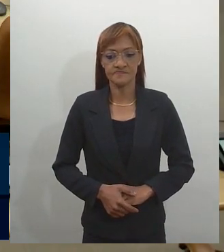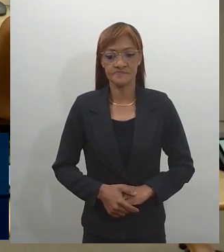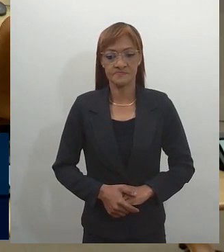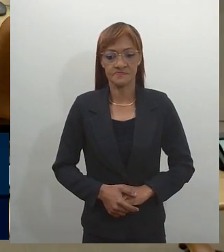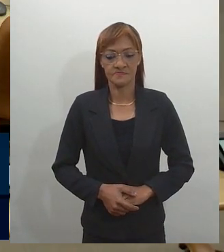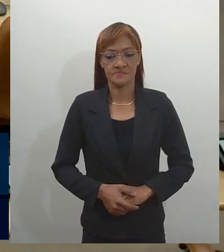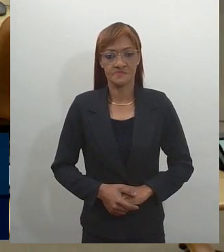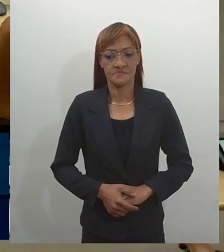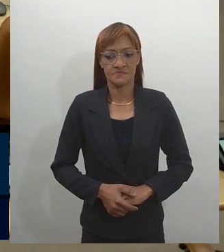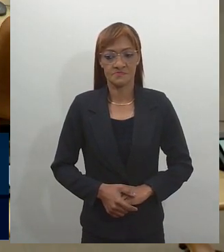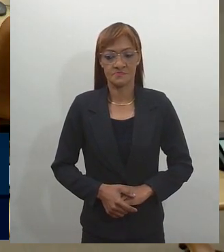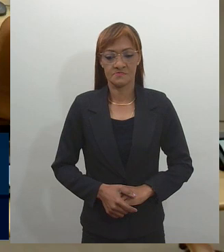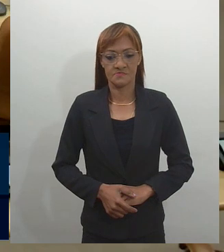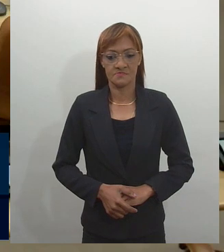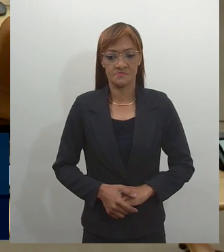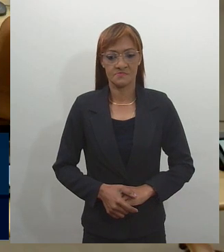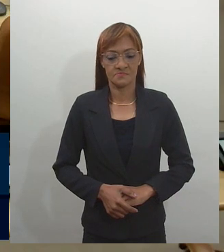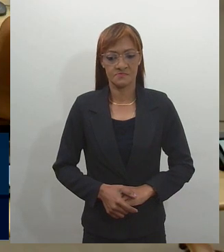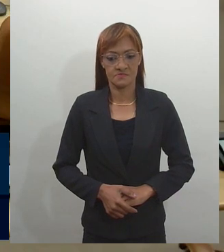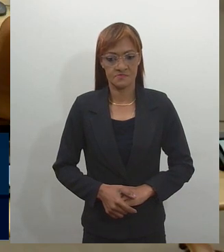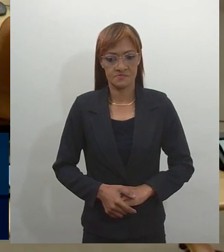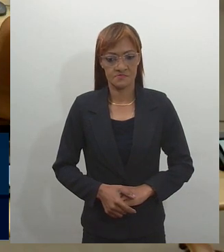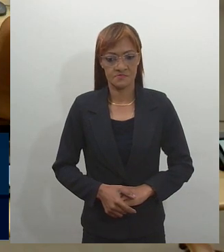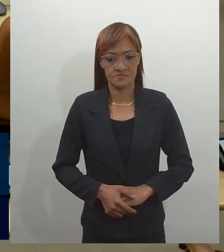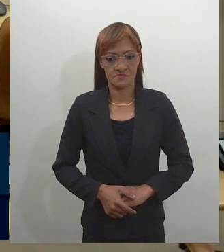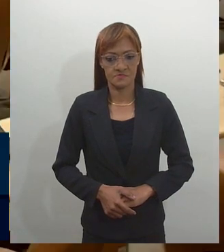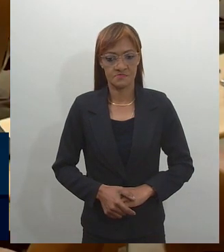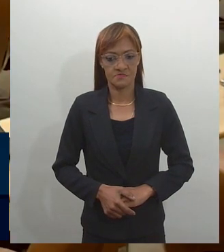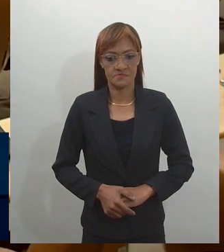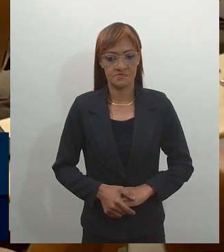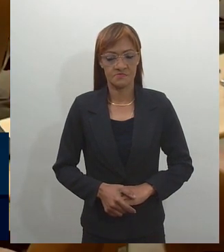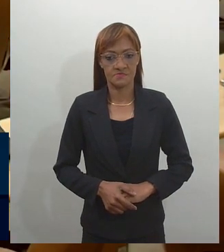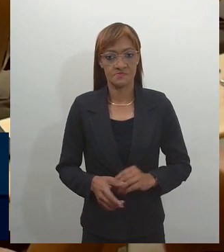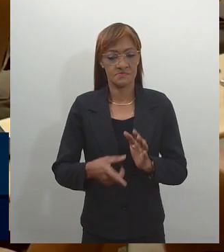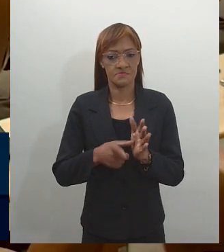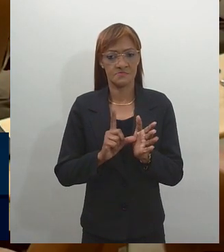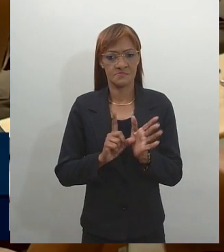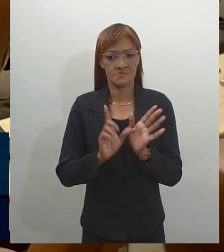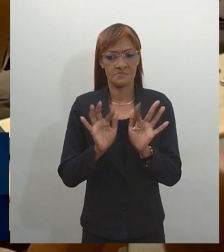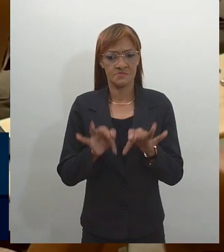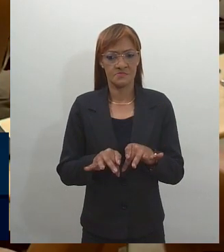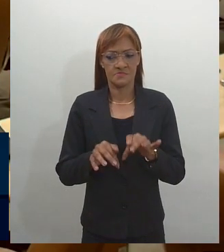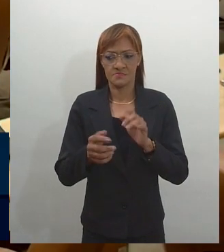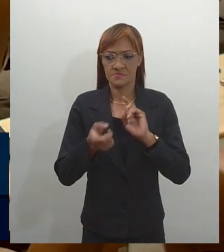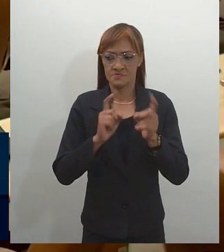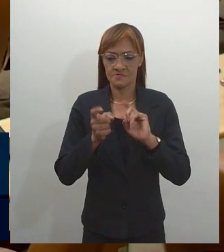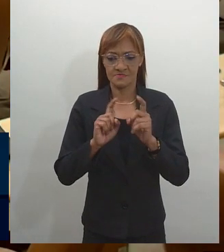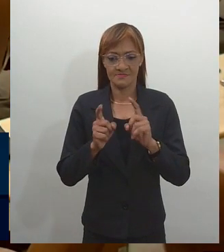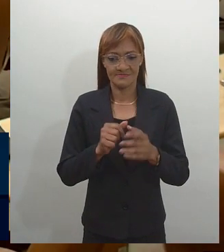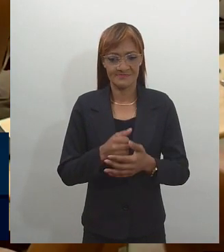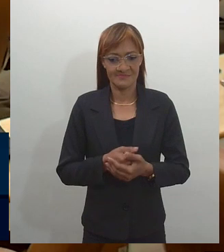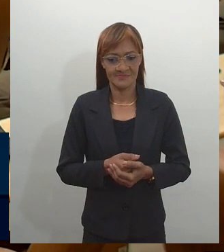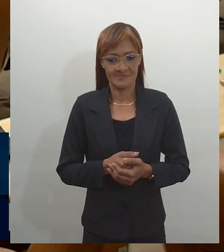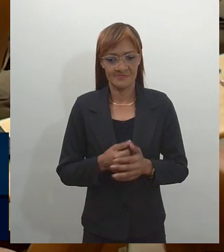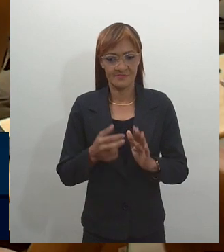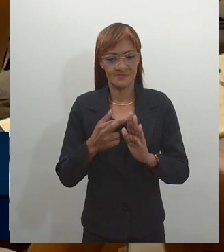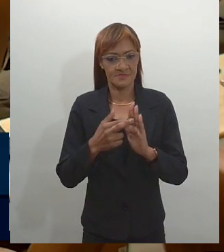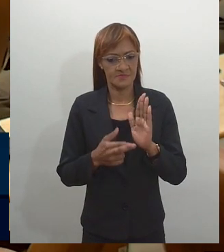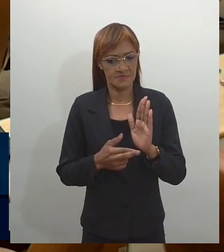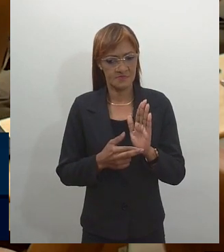No grande expediente, antes de encerrar a sessão, com fundamento na competência regimental que nos é conferida, convoco uma sessão especial para o dia